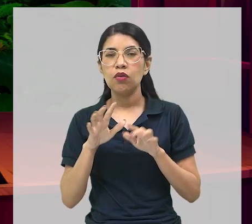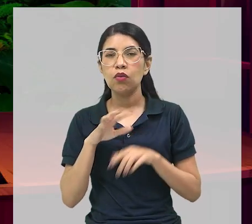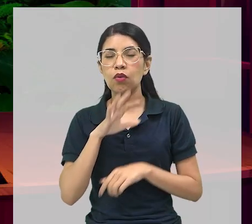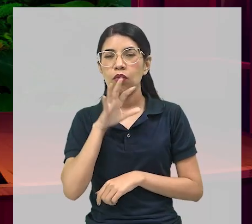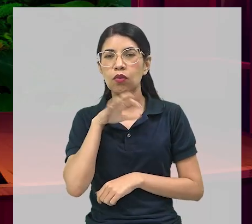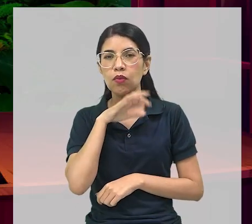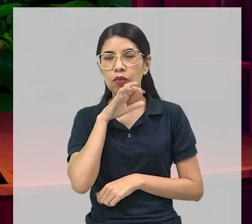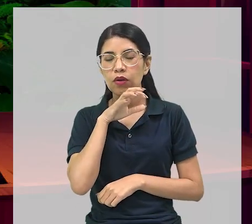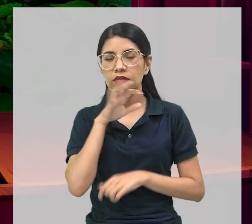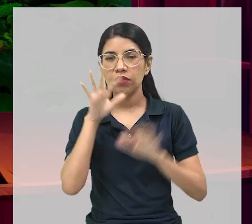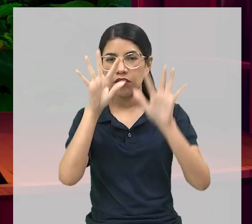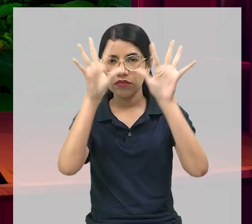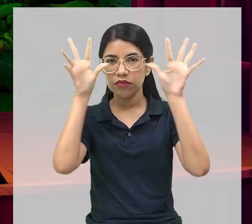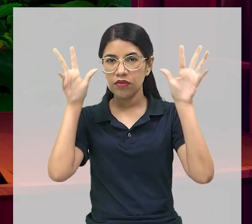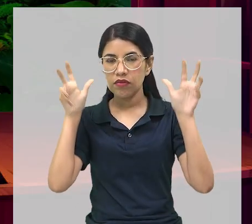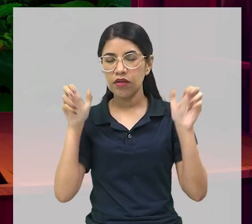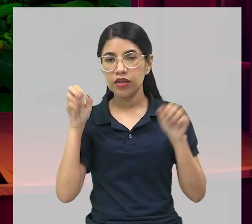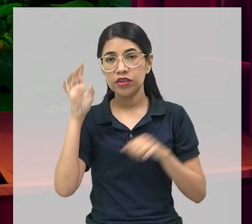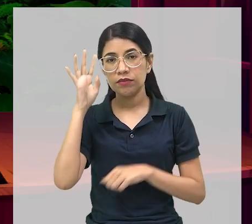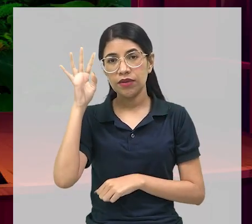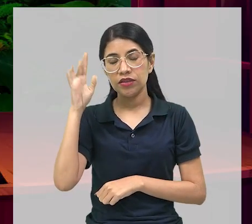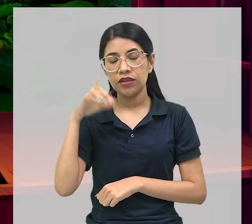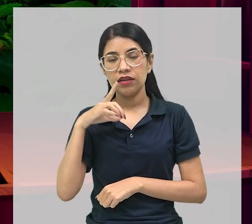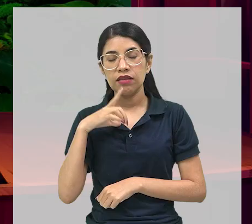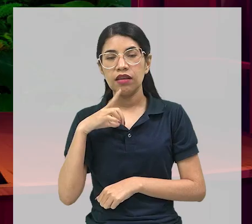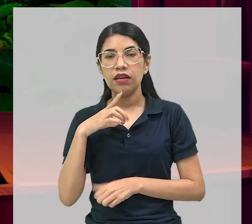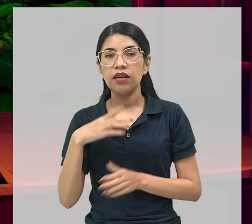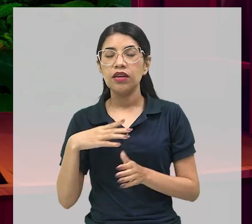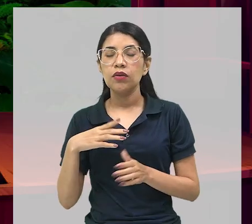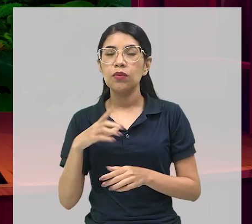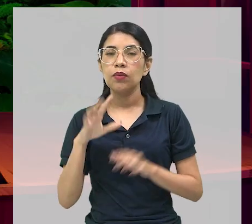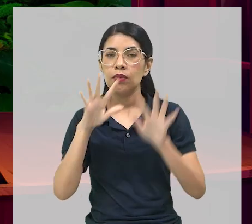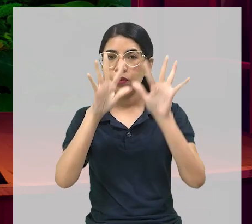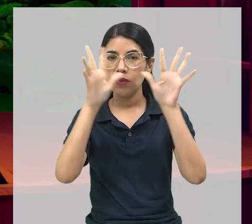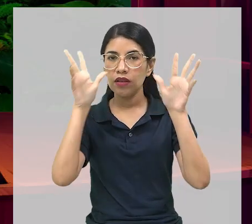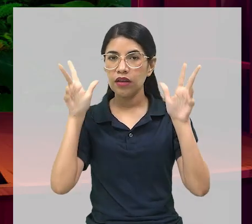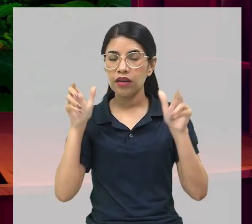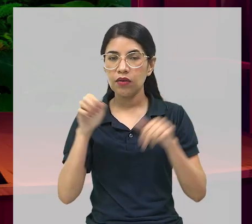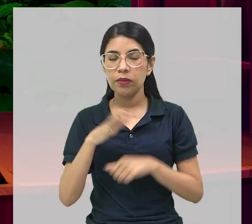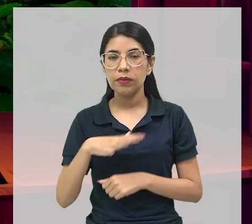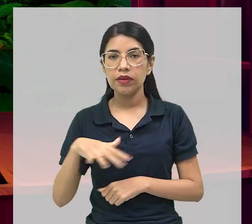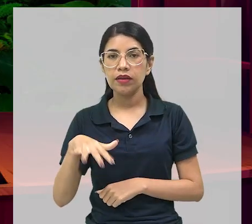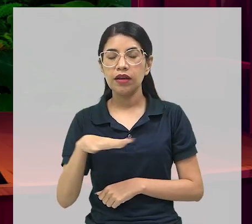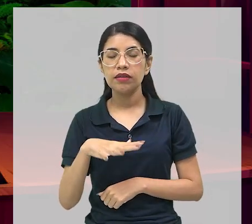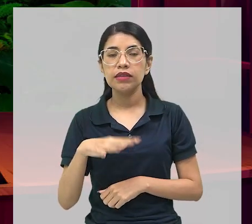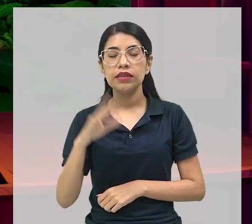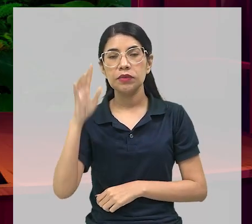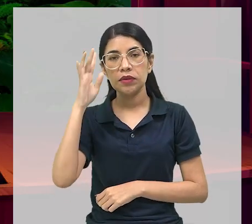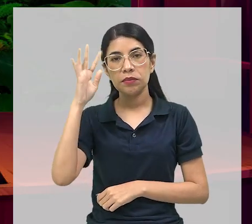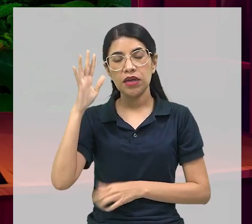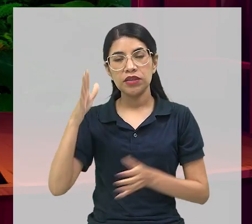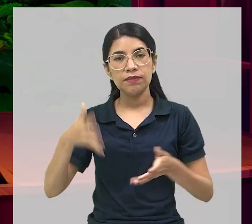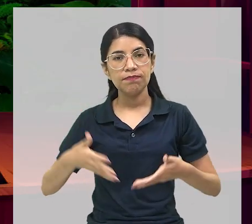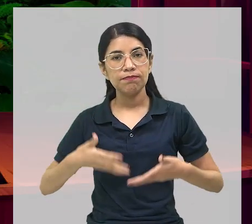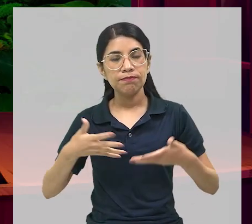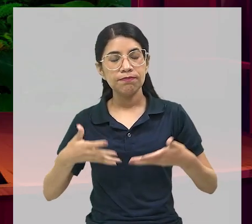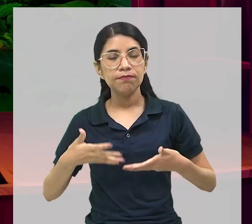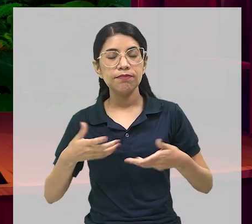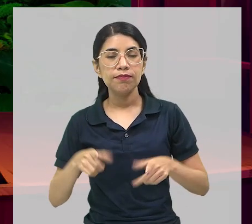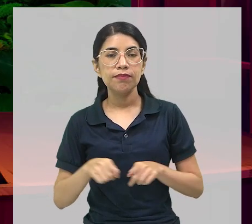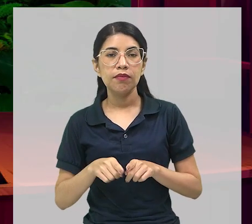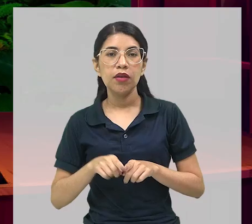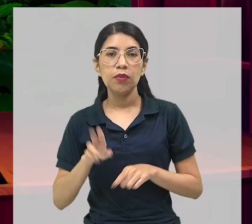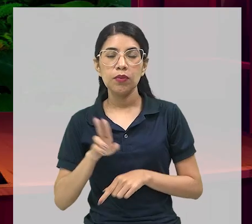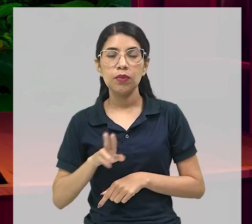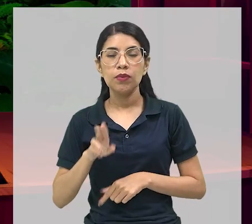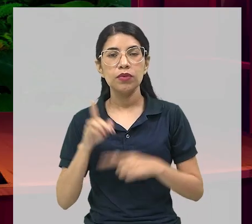leão. A gente já vai imaginar que tem um leão chegando. Então, essa imaginação, ela é estimulada através